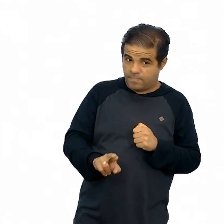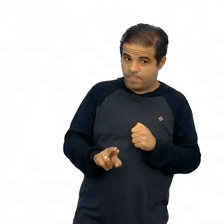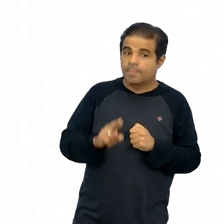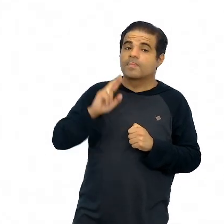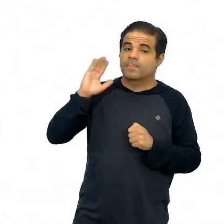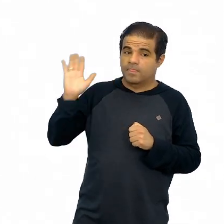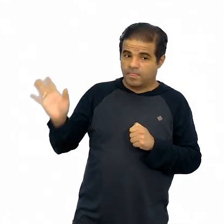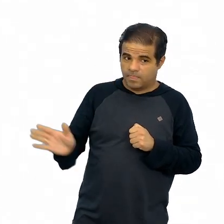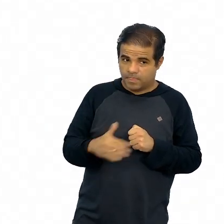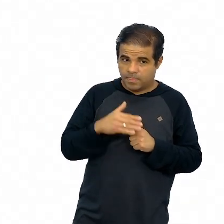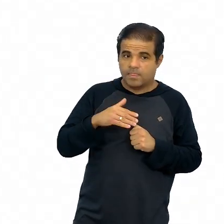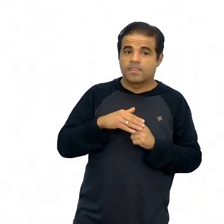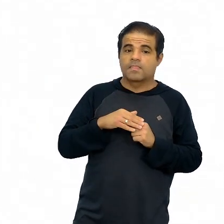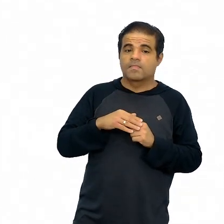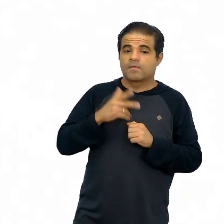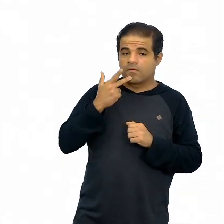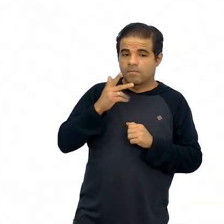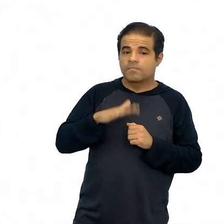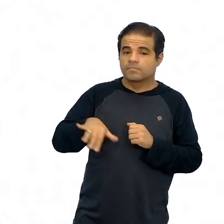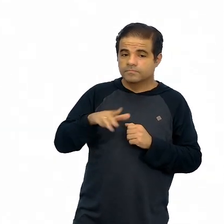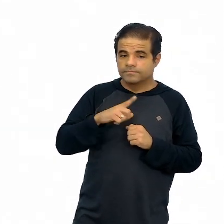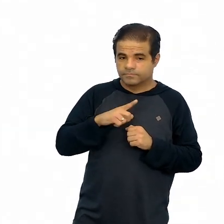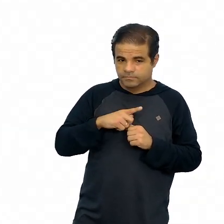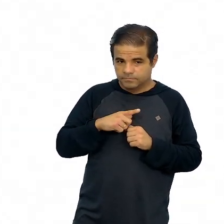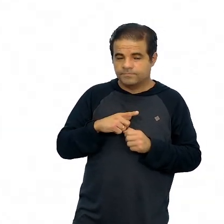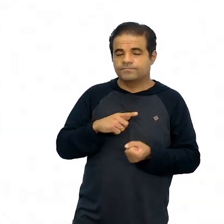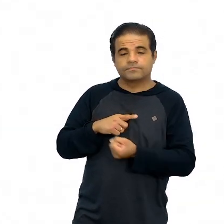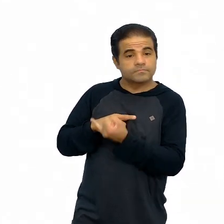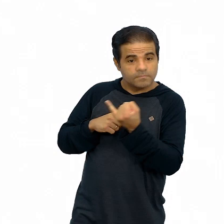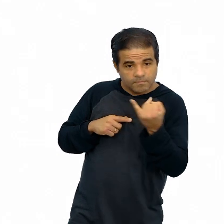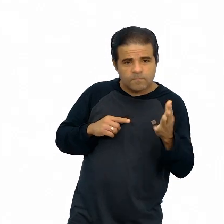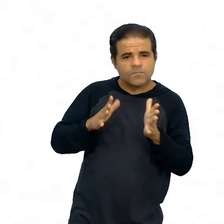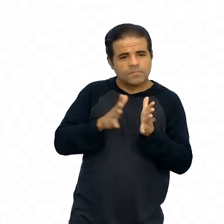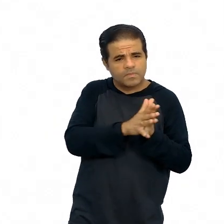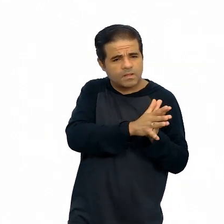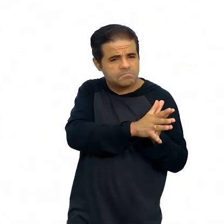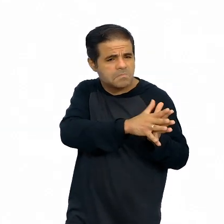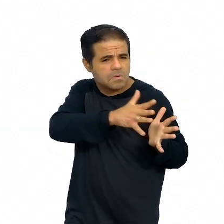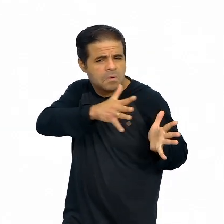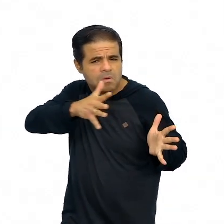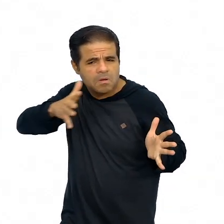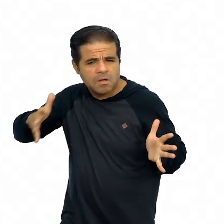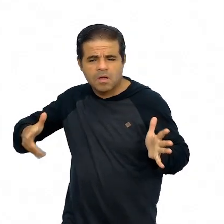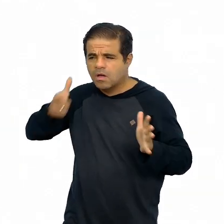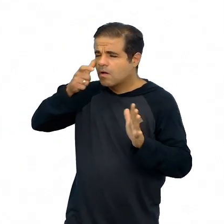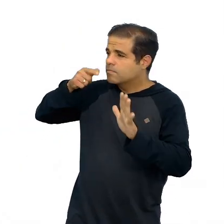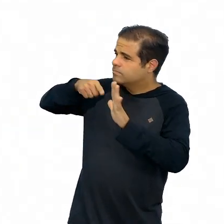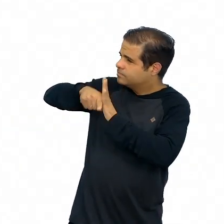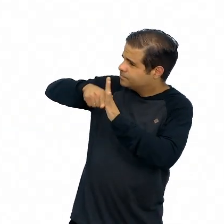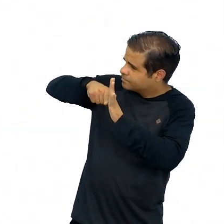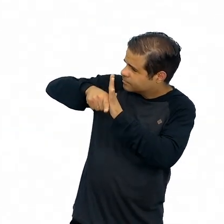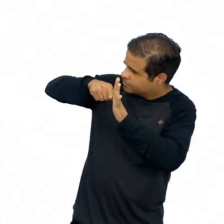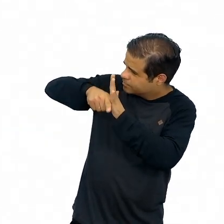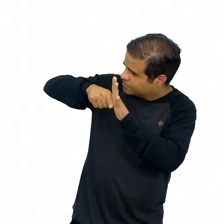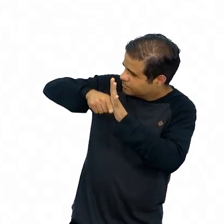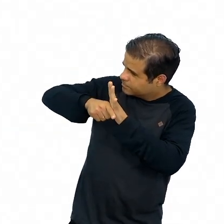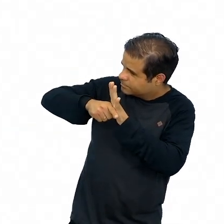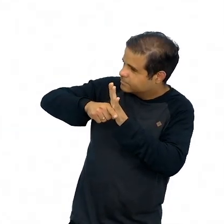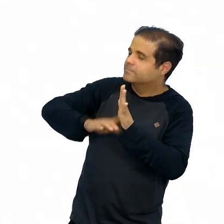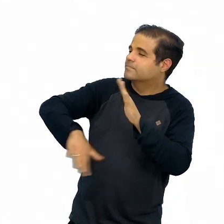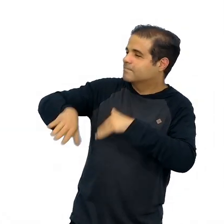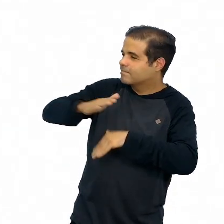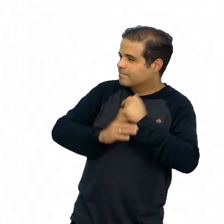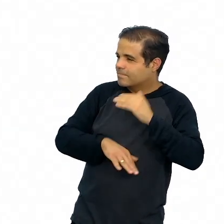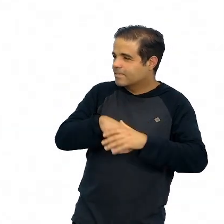passada a fase de que o nosso estudante verificou o triângulo retângulo,